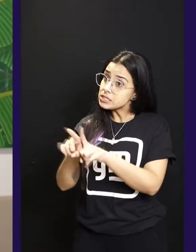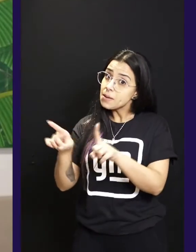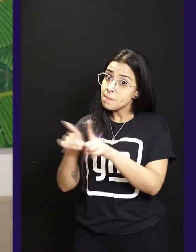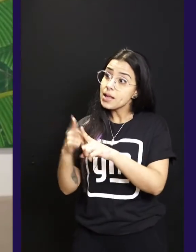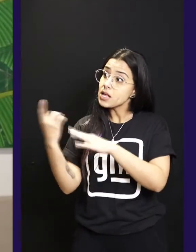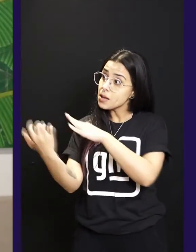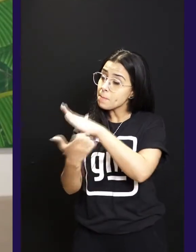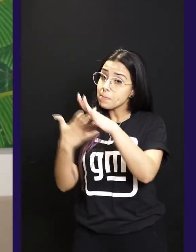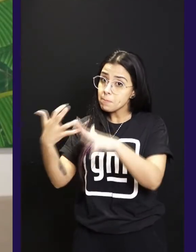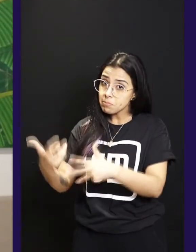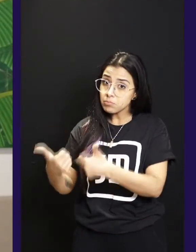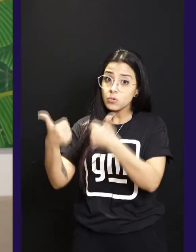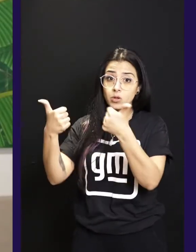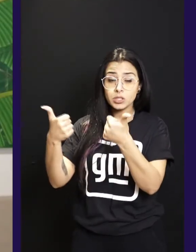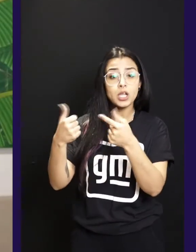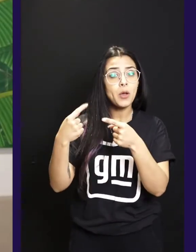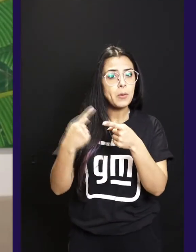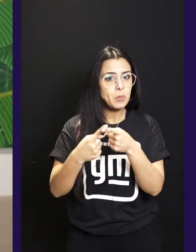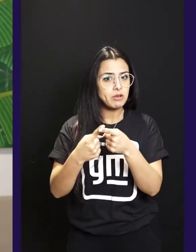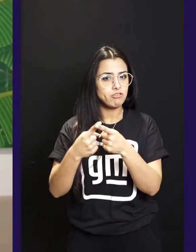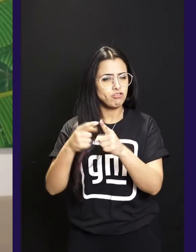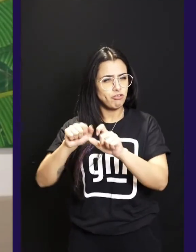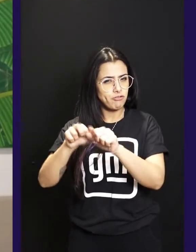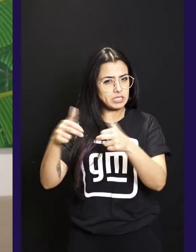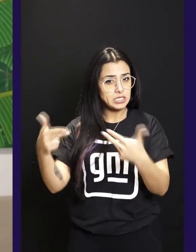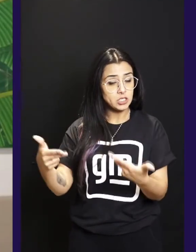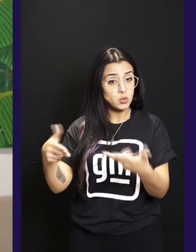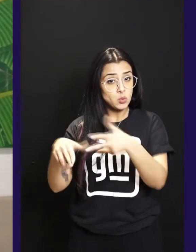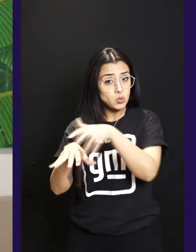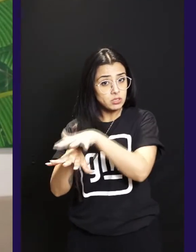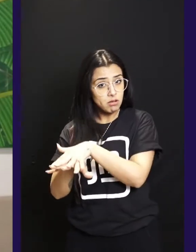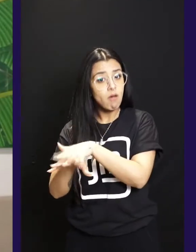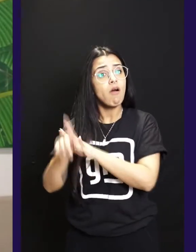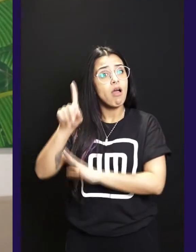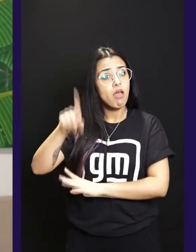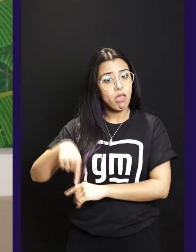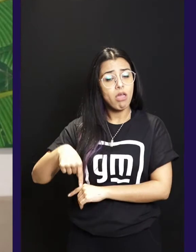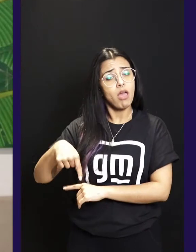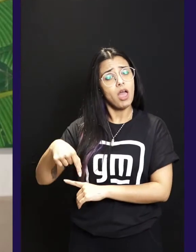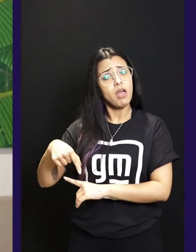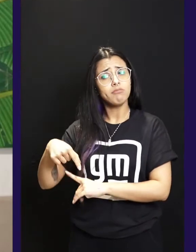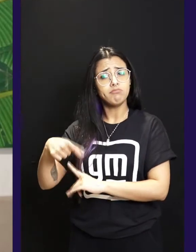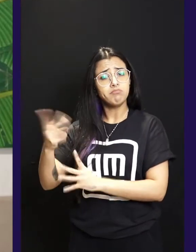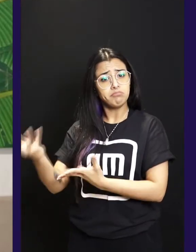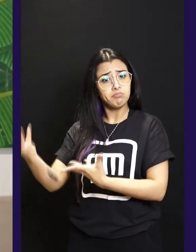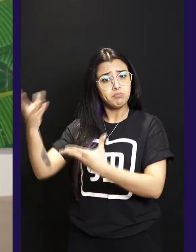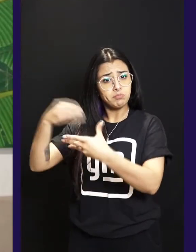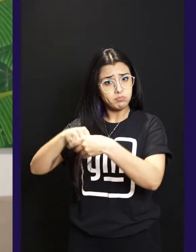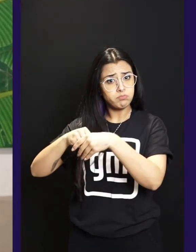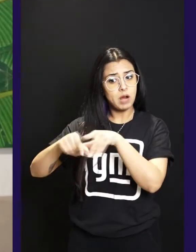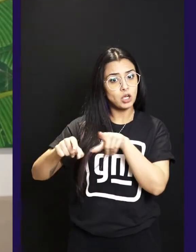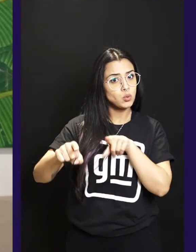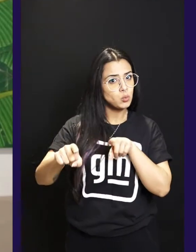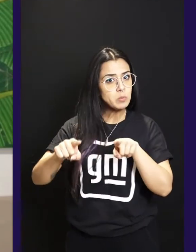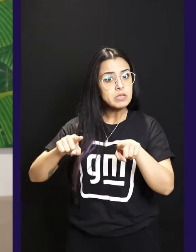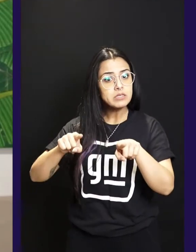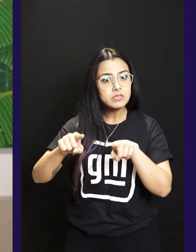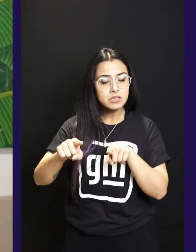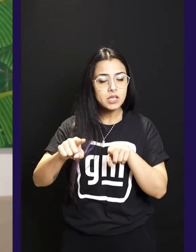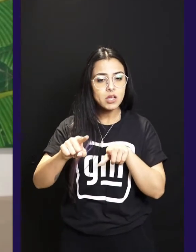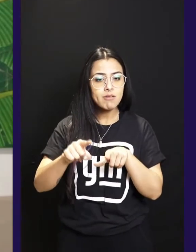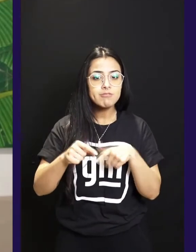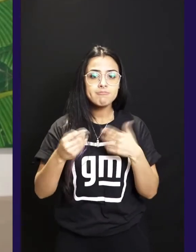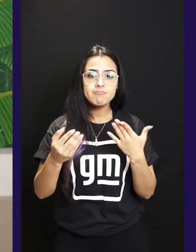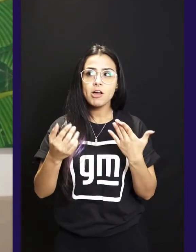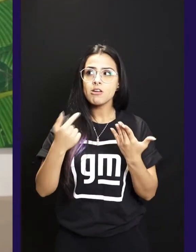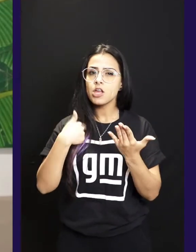são diferenciais competitivos, né? Tem a ver com a performance do negócio. Então, naquele momento, eu passei a demonstrar para as